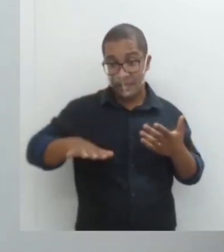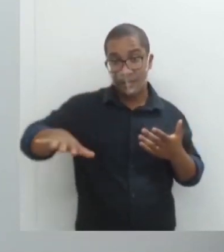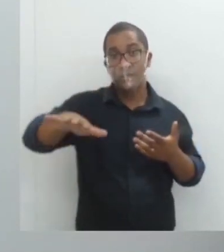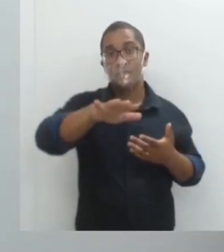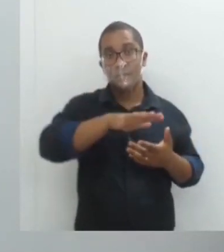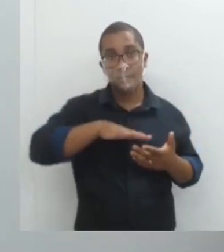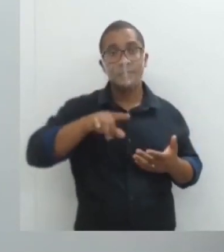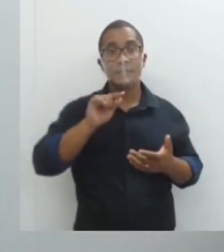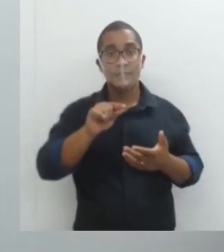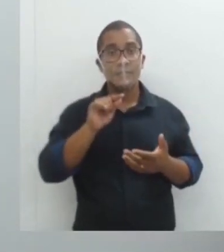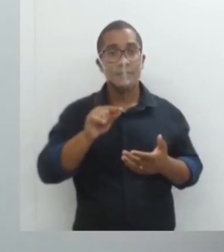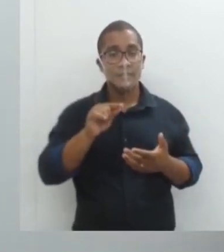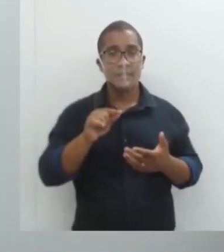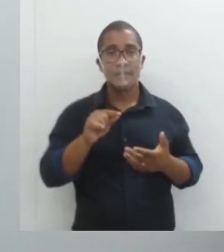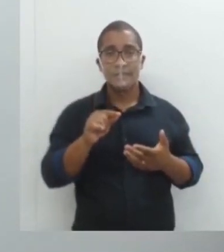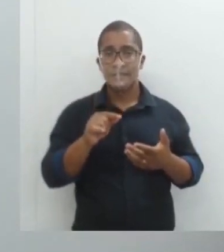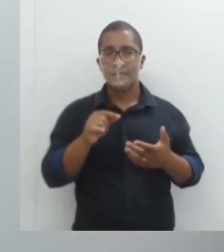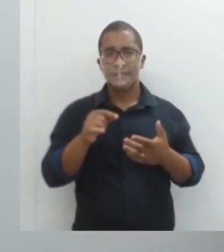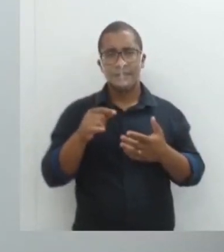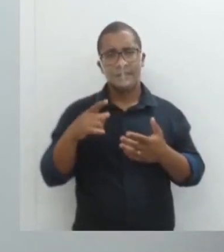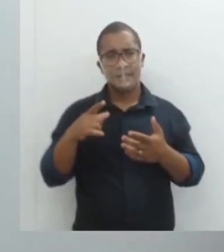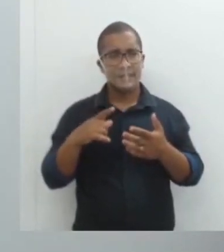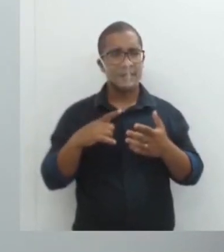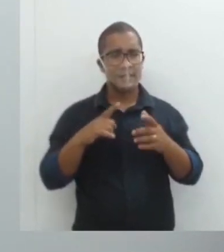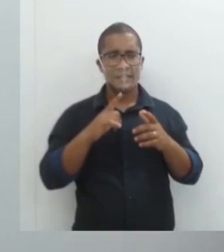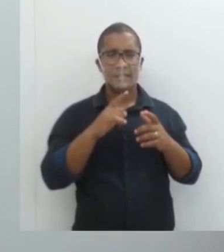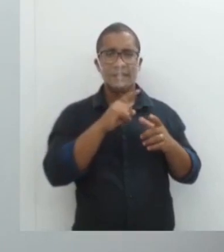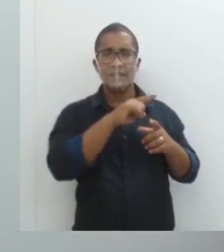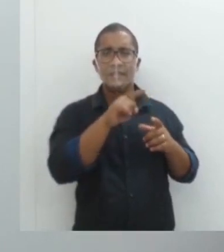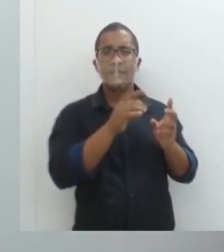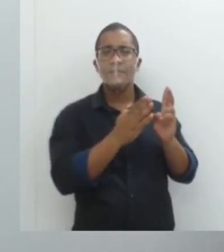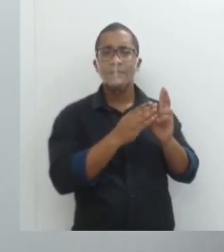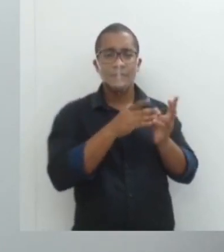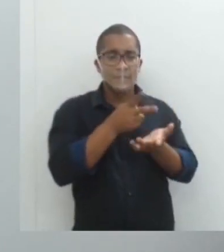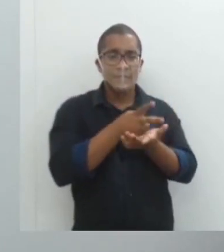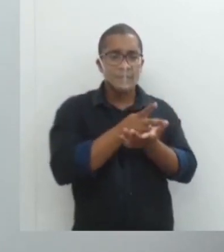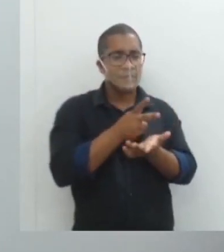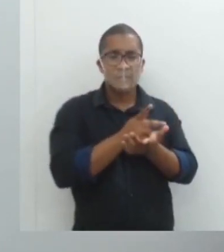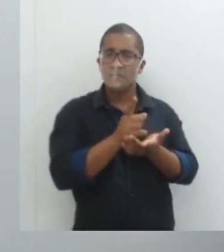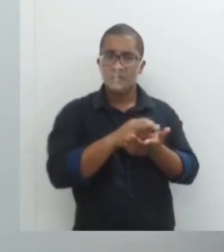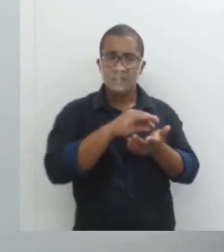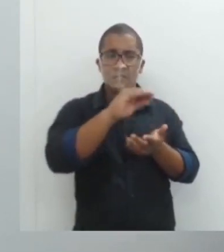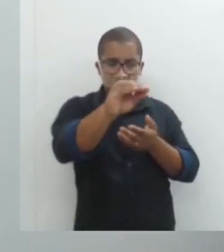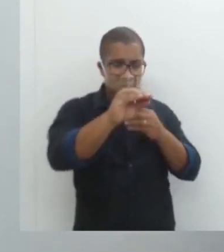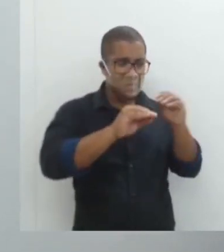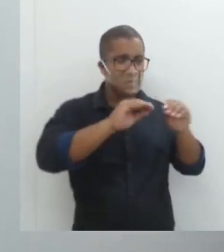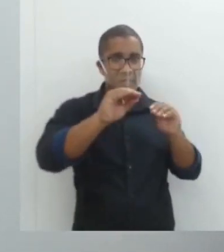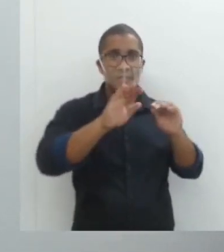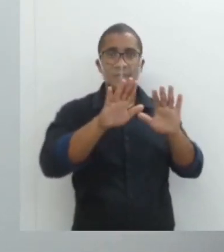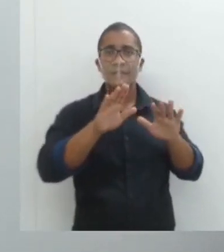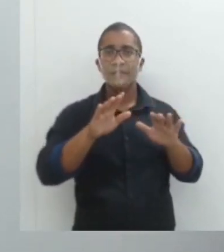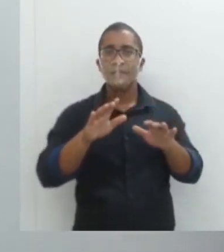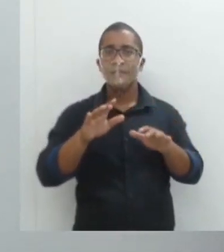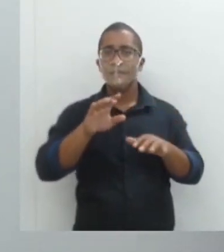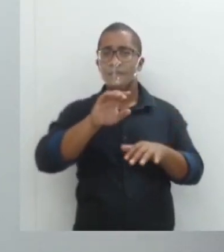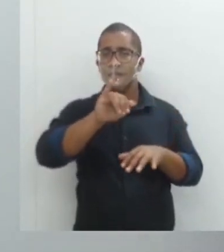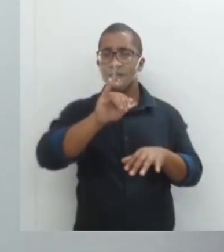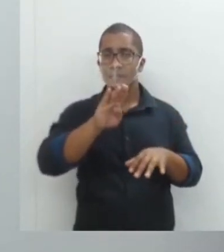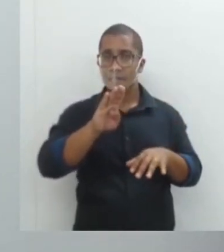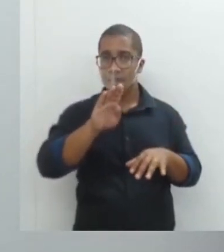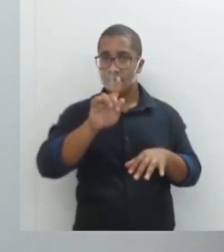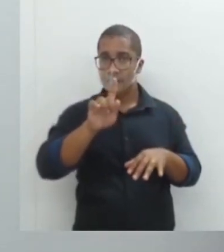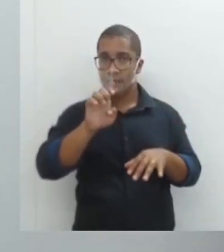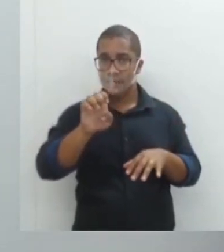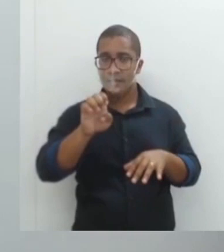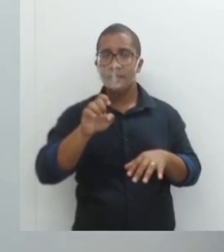né, os índios dos seus lugares, né, desde o período de sua chegada. Né? De acordo com o IBGE, Pernambuco ele